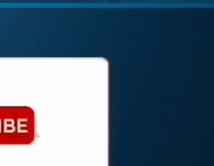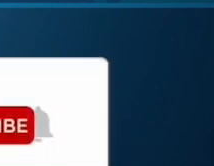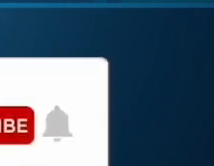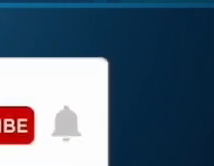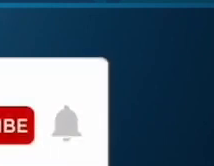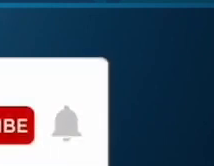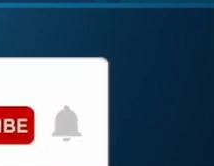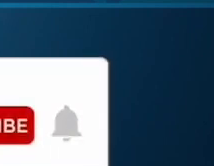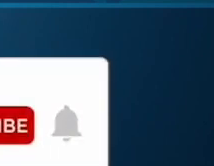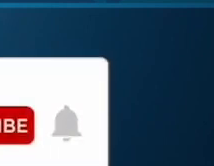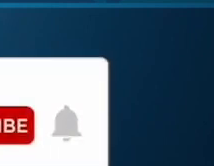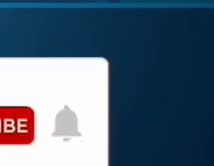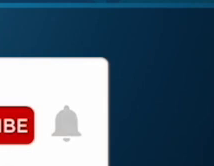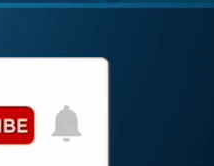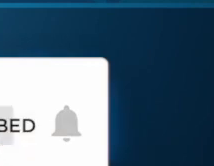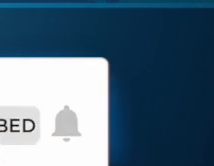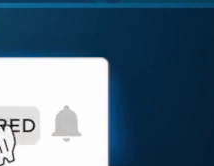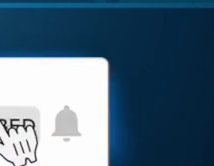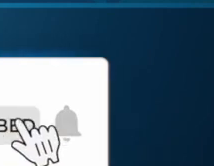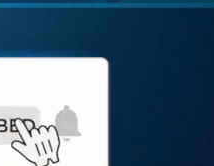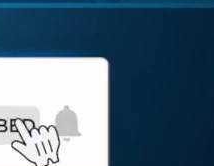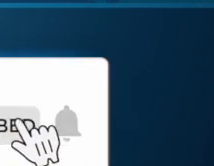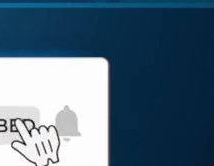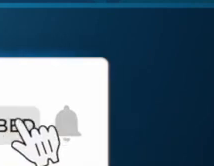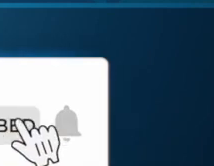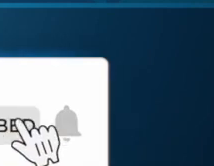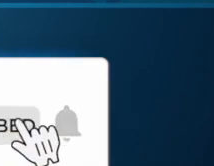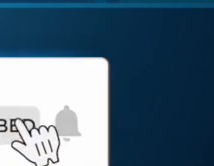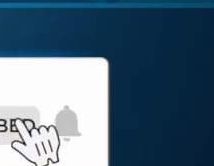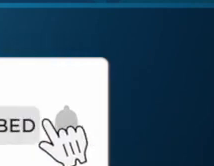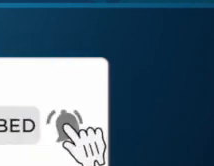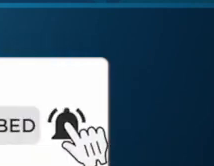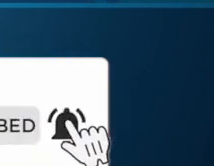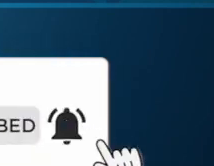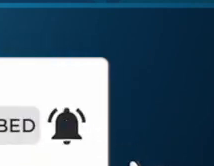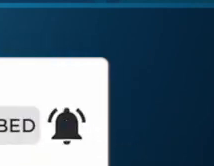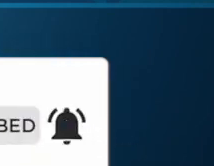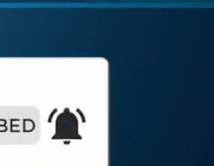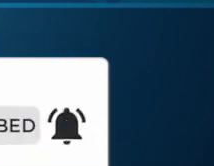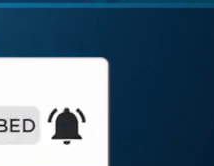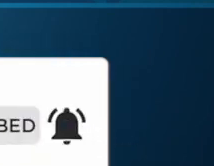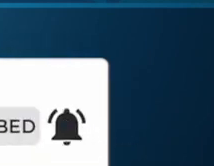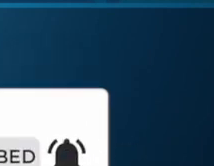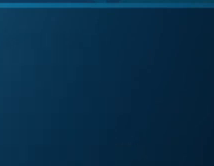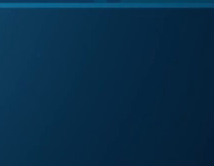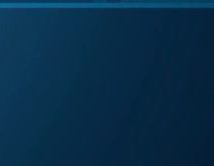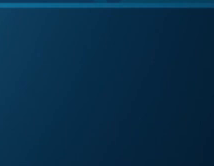não atuais, que te haluha, inscreva e ha canal RTTL, hanehang botão